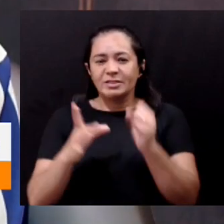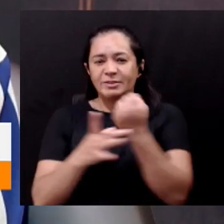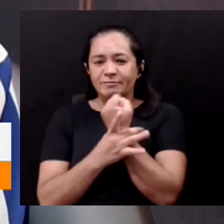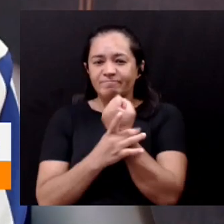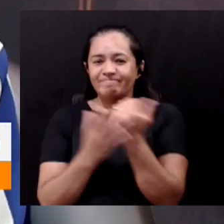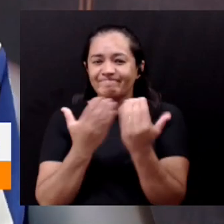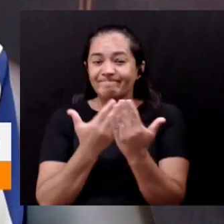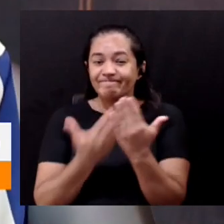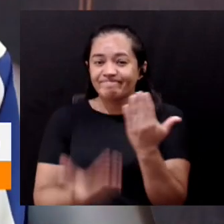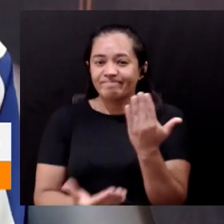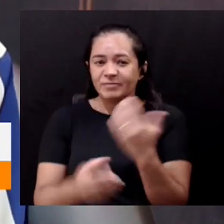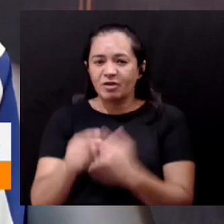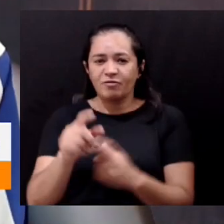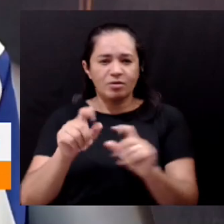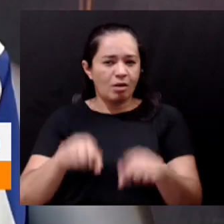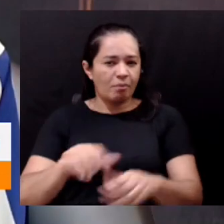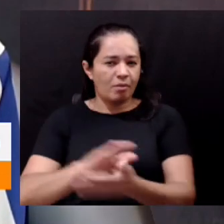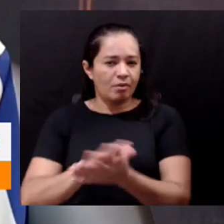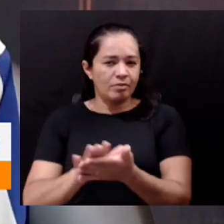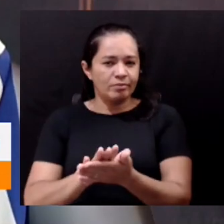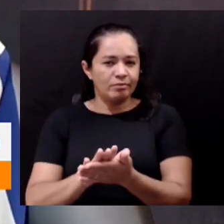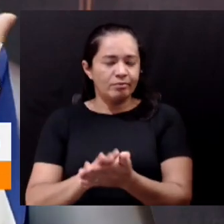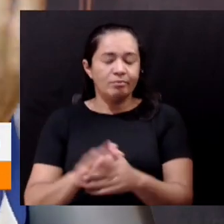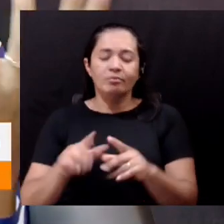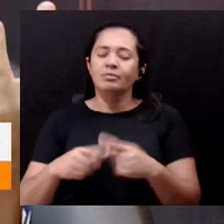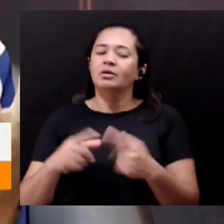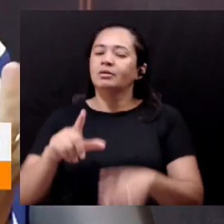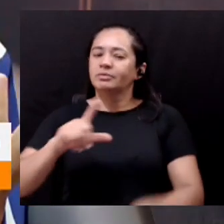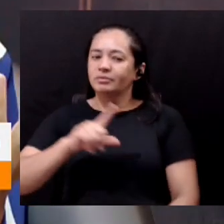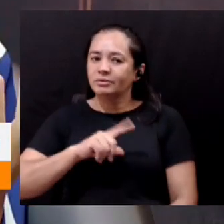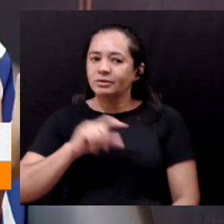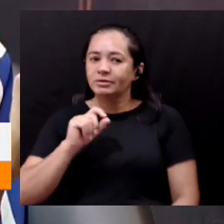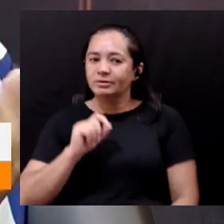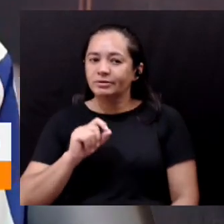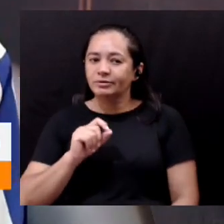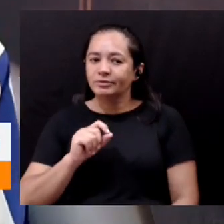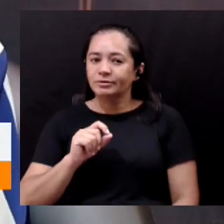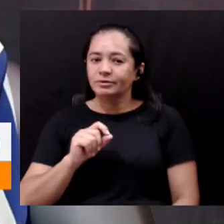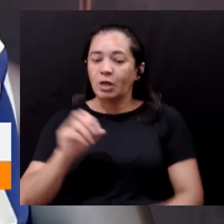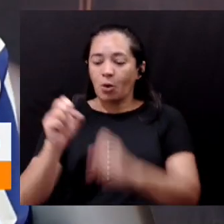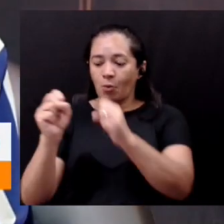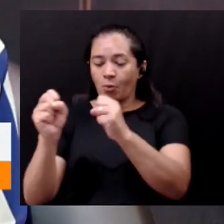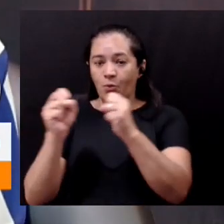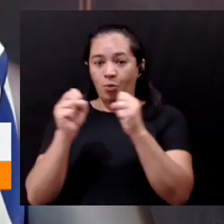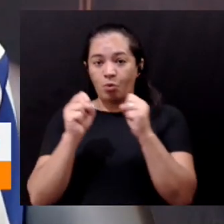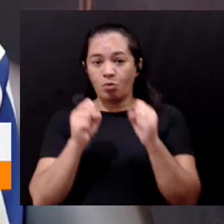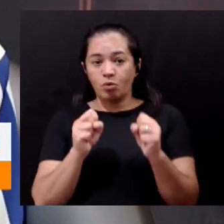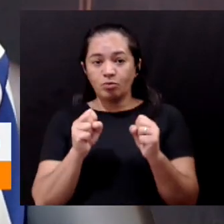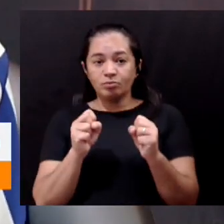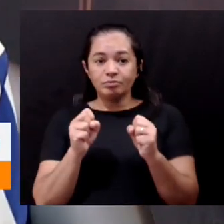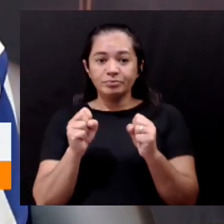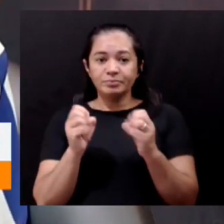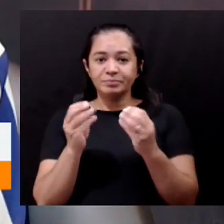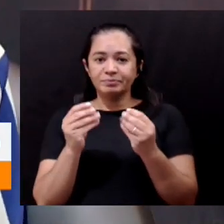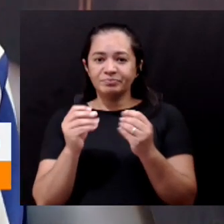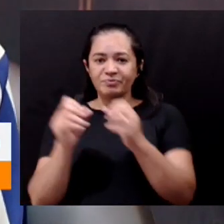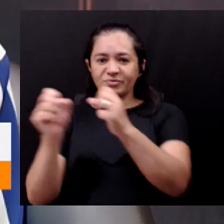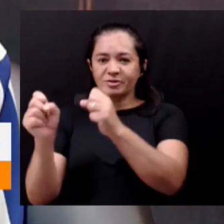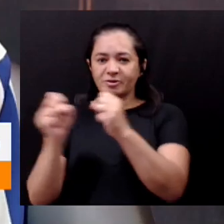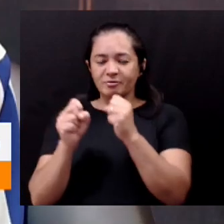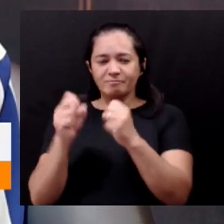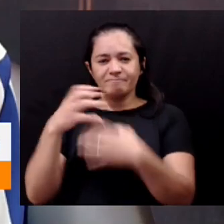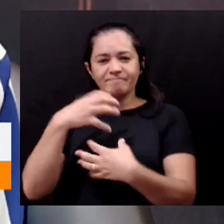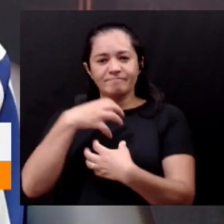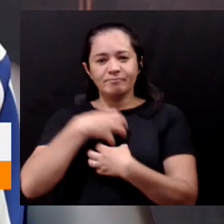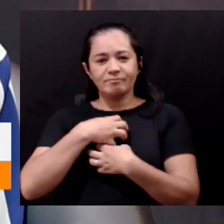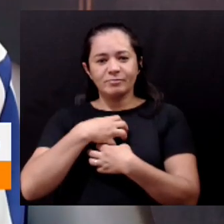tão capaz". Mas tem, né, quando a gente fala em empoderamento, quando a gente fala em estabelecer, né, e ajudar a pessoa a